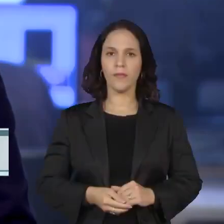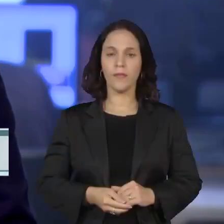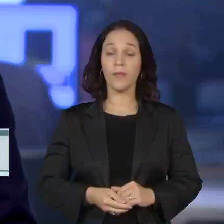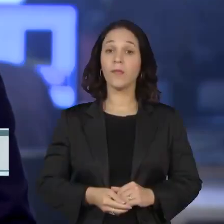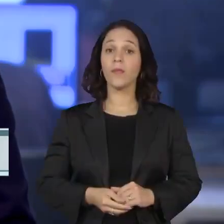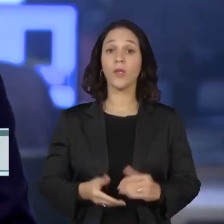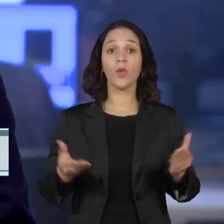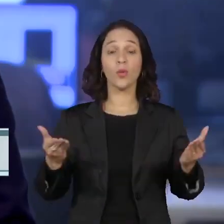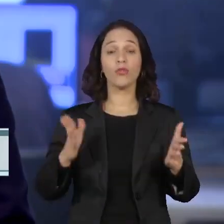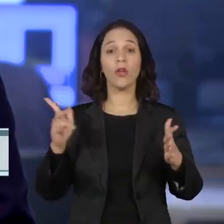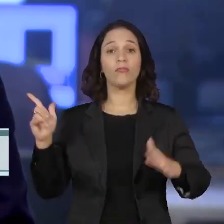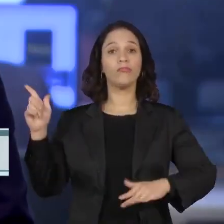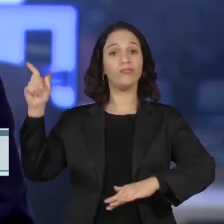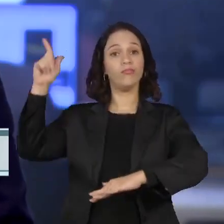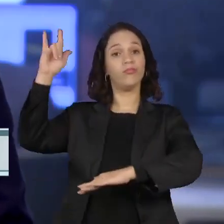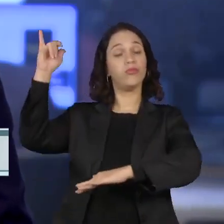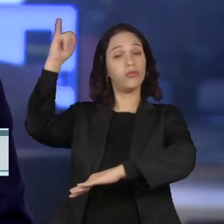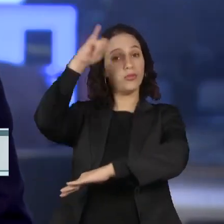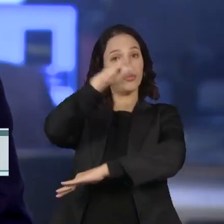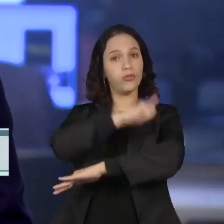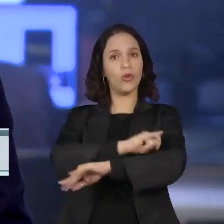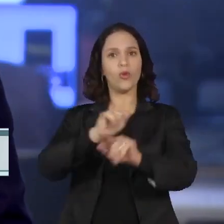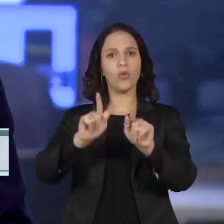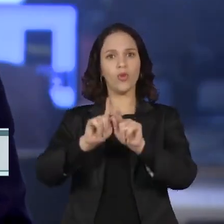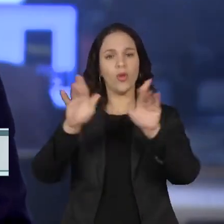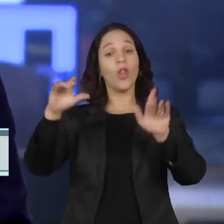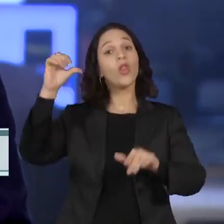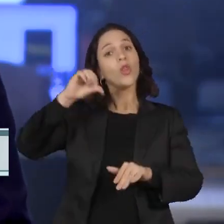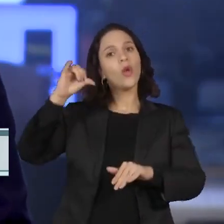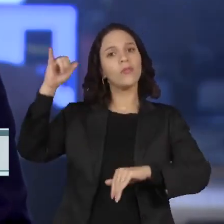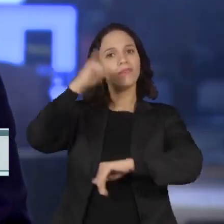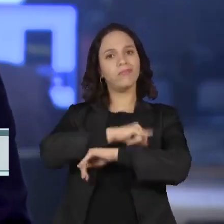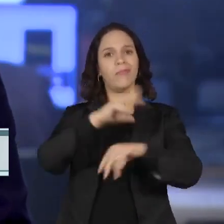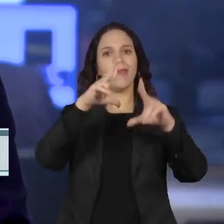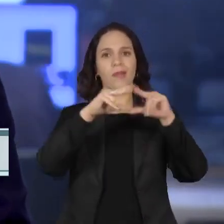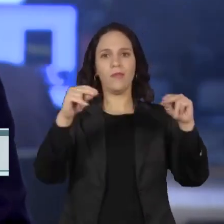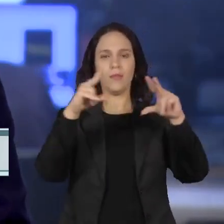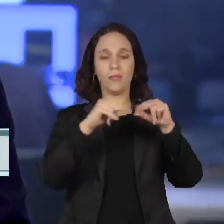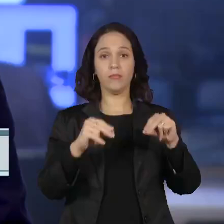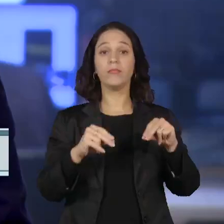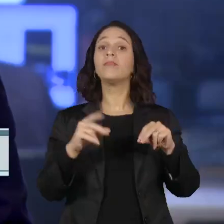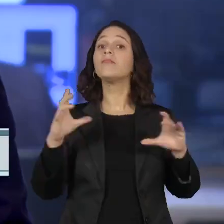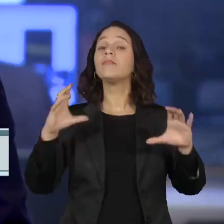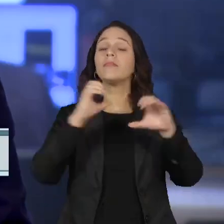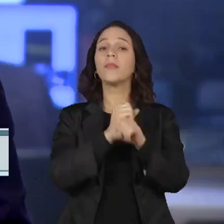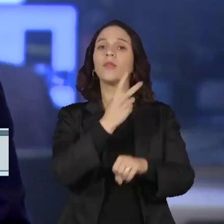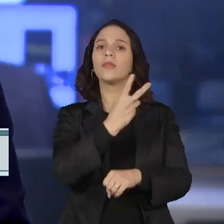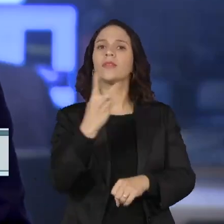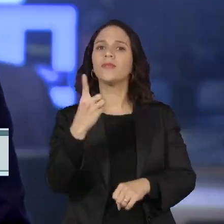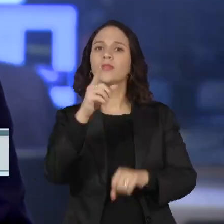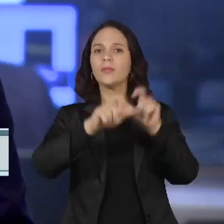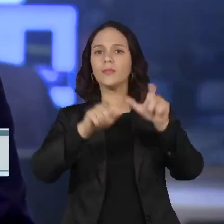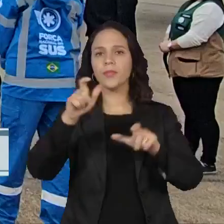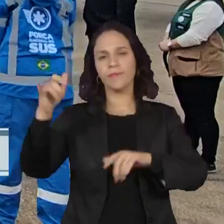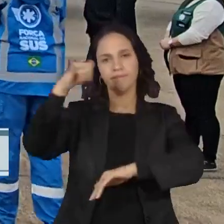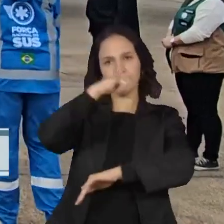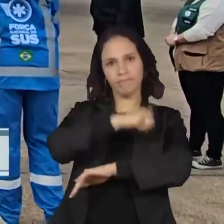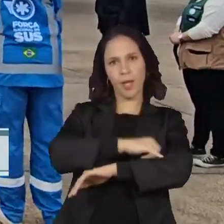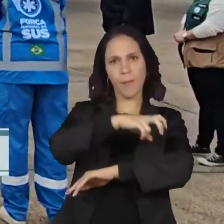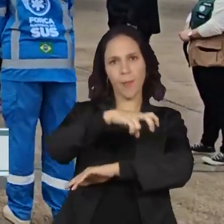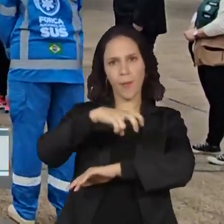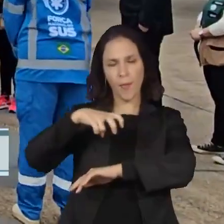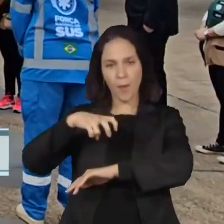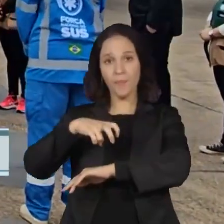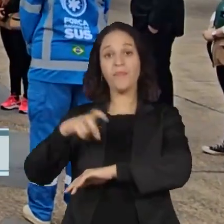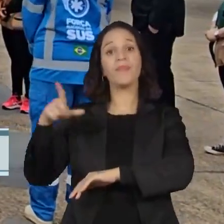Chegou hoje a Guarulhos o nono voo de repatriação de brasileiros do Líbano, com 221 pessoas a bordo. O avião